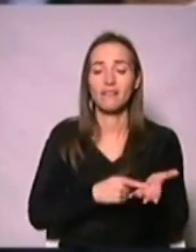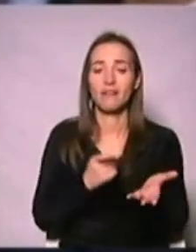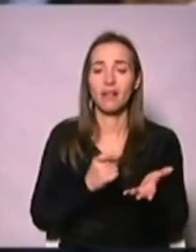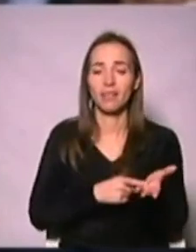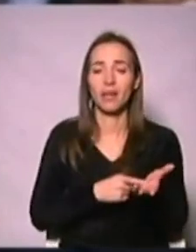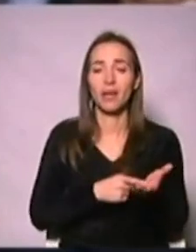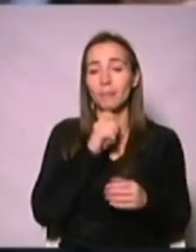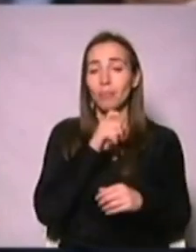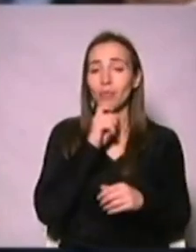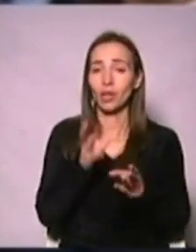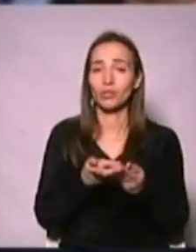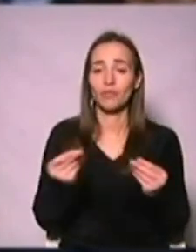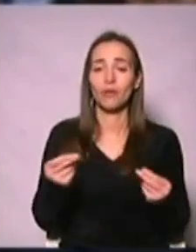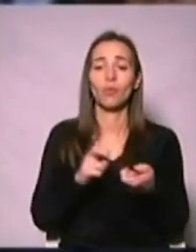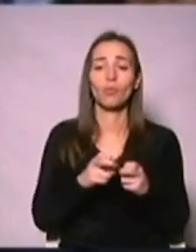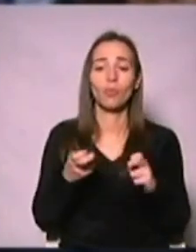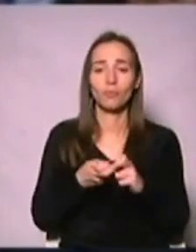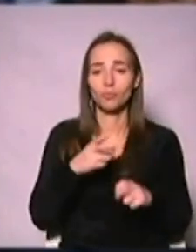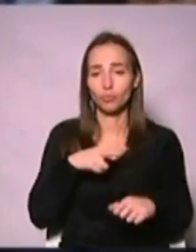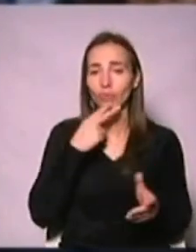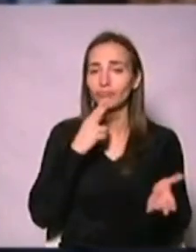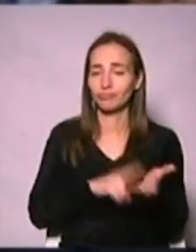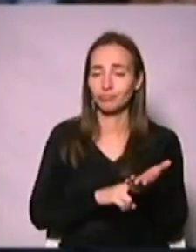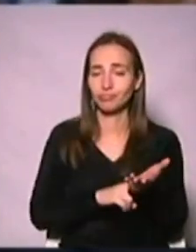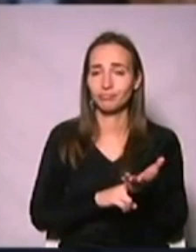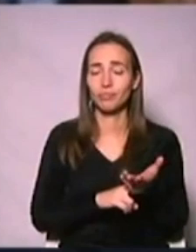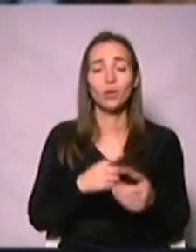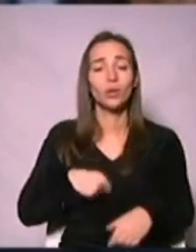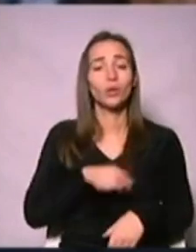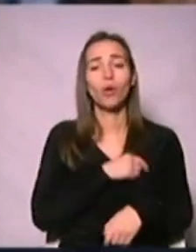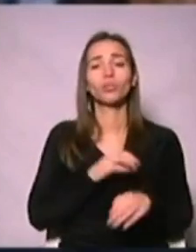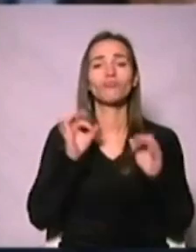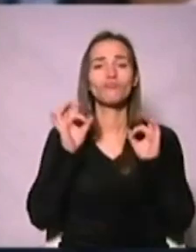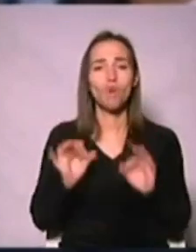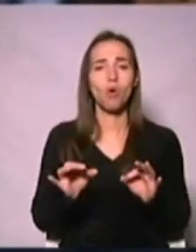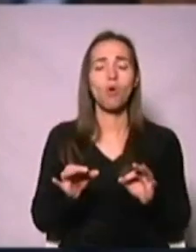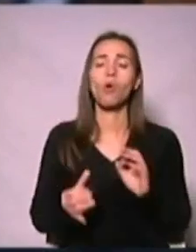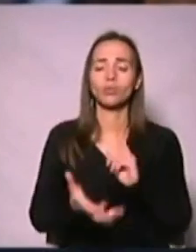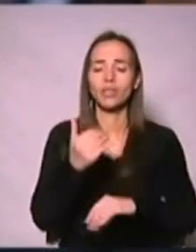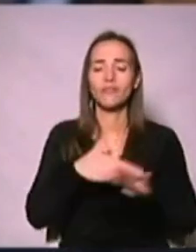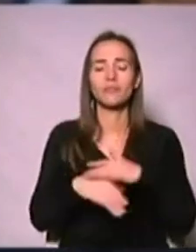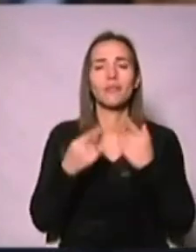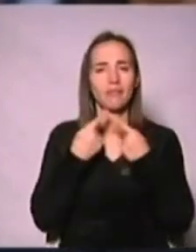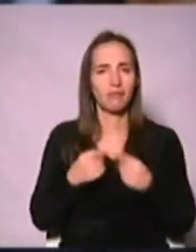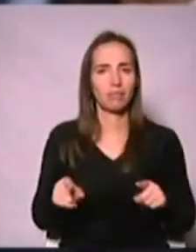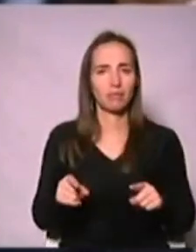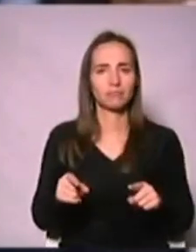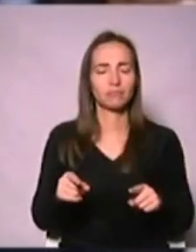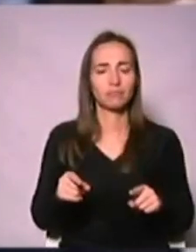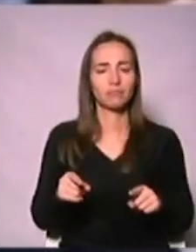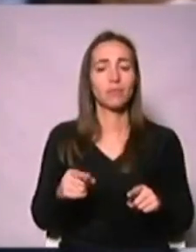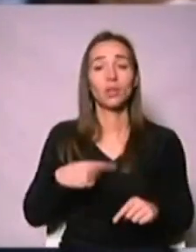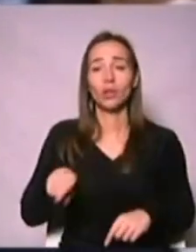os reais problemas de Portugal Estamos prontos para assegurar a diferença somos